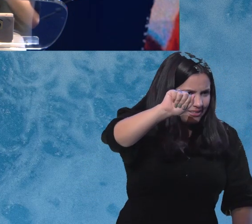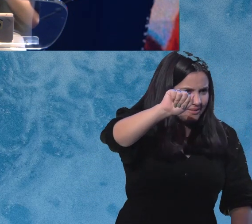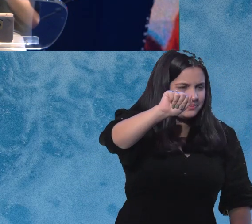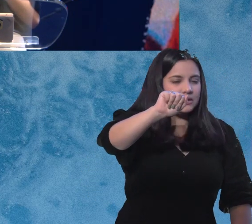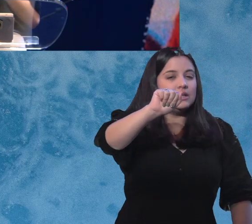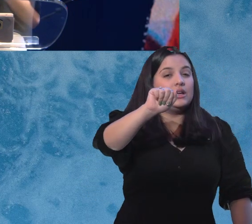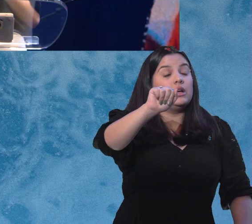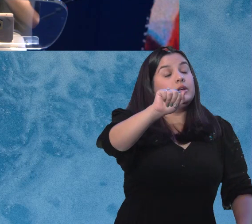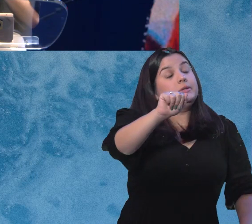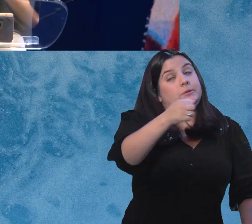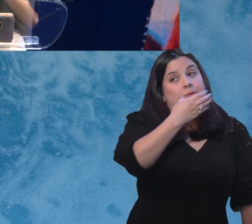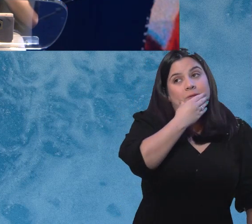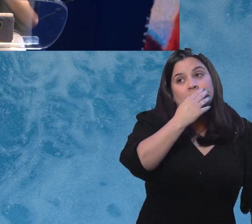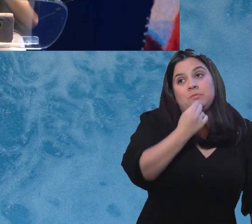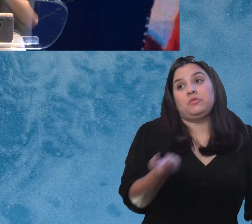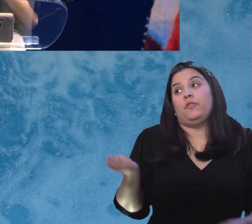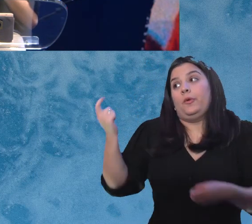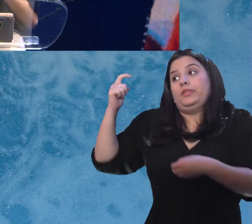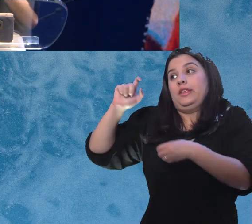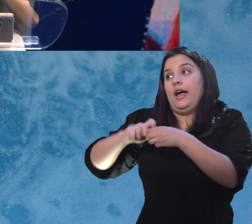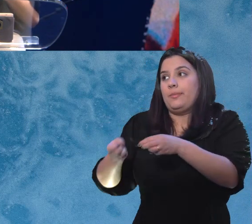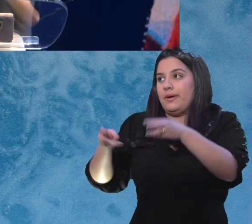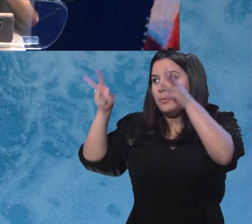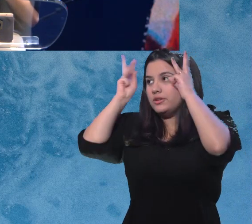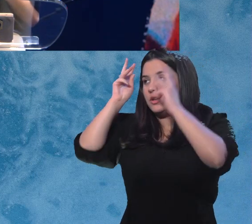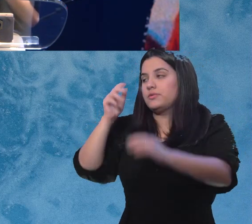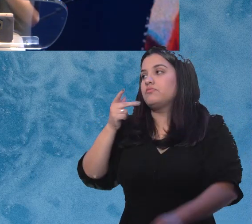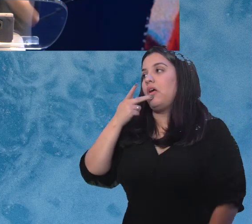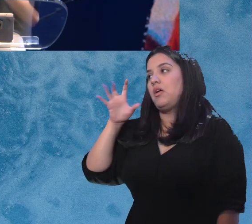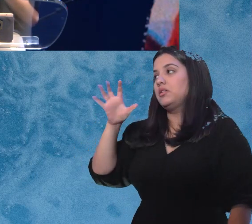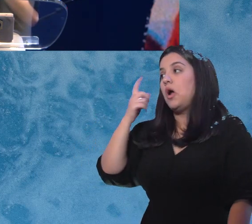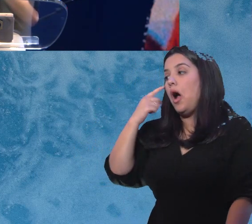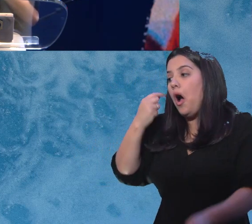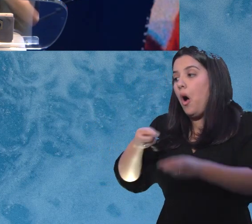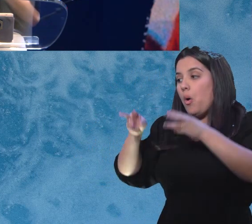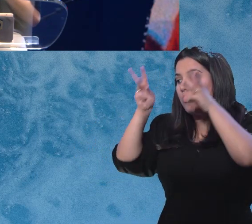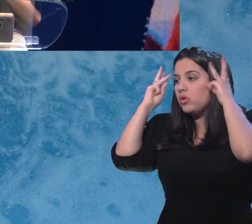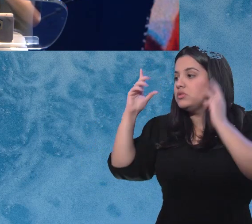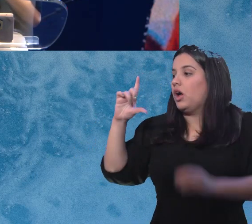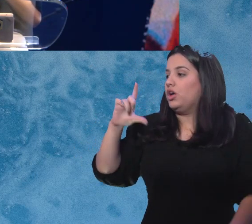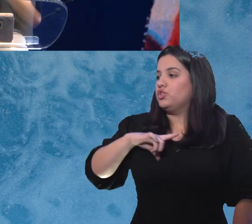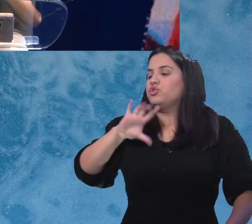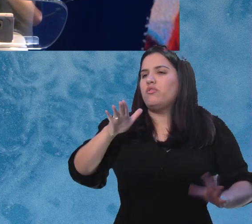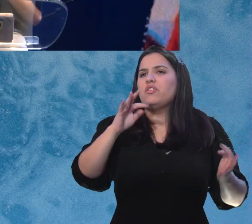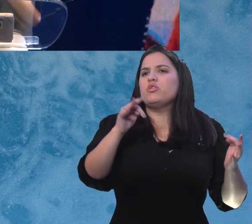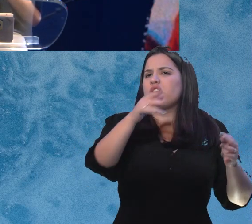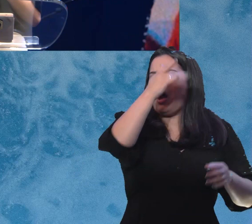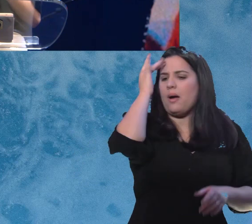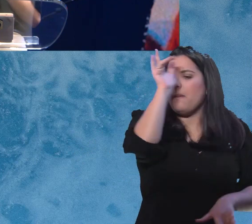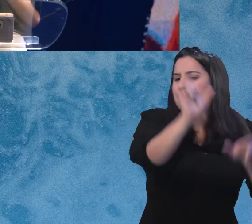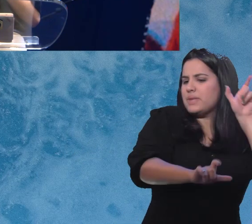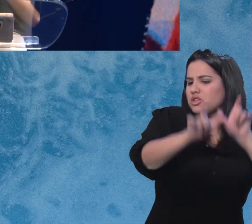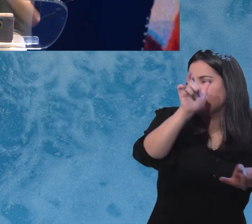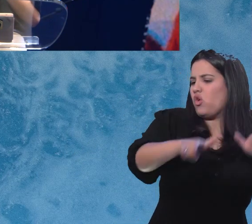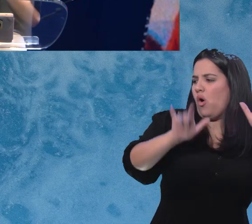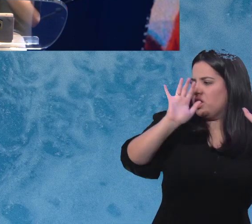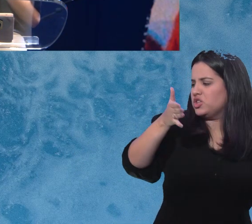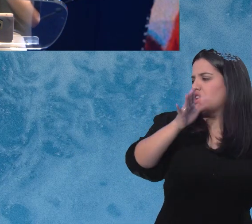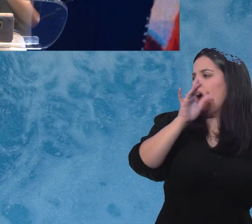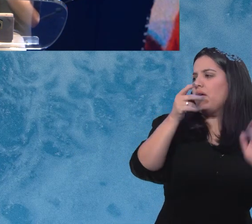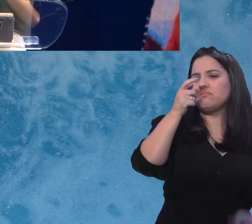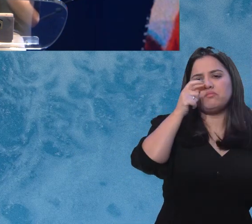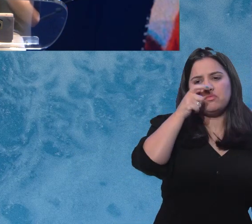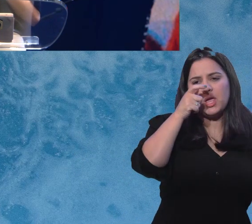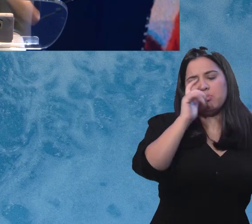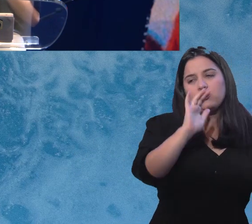comunidade de Israel em Cádiz, no deserto de Parã. Relataram o que tinha visto a toda a comunidade e mostraram os frutos que trouxeram